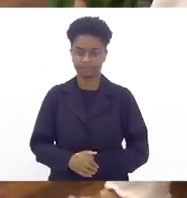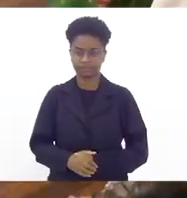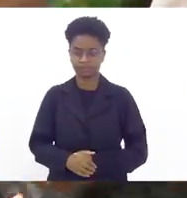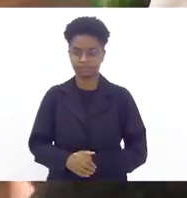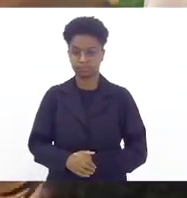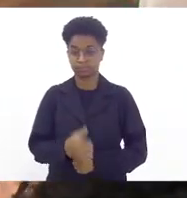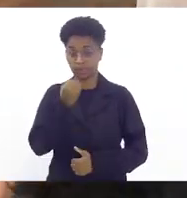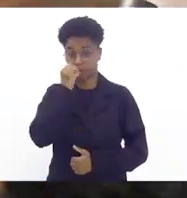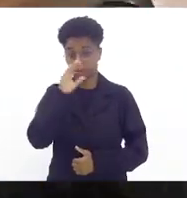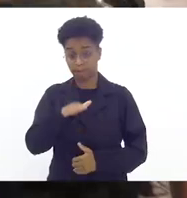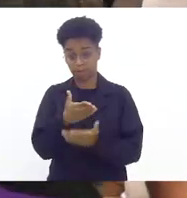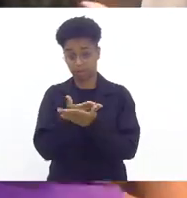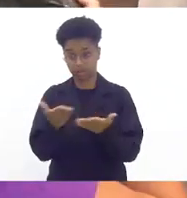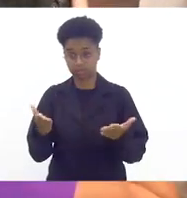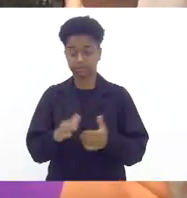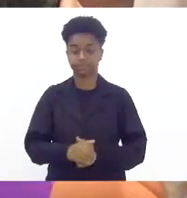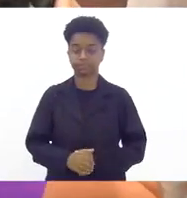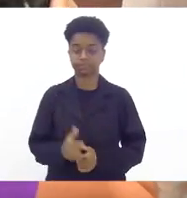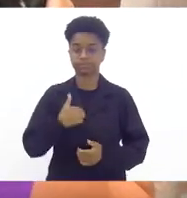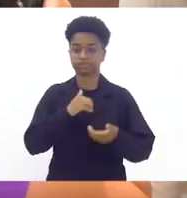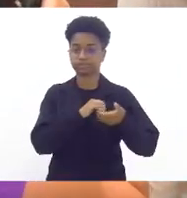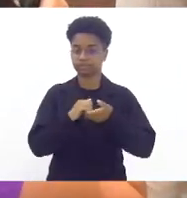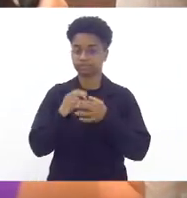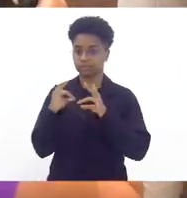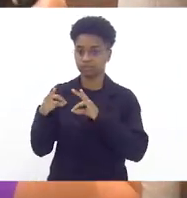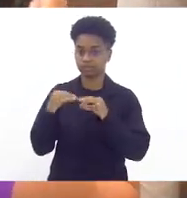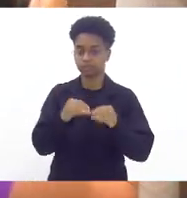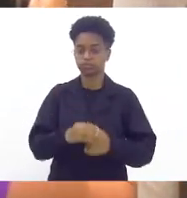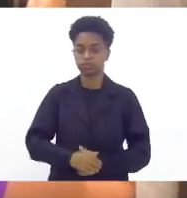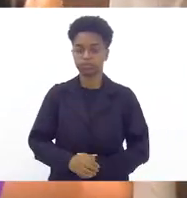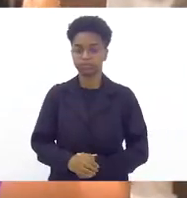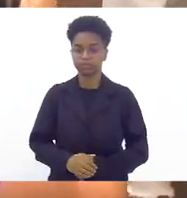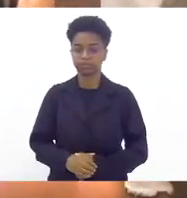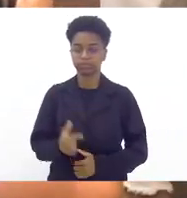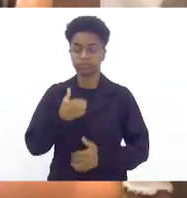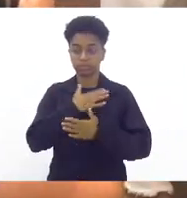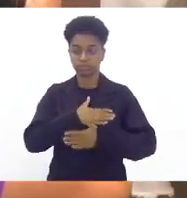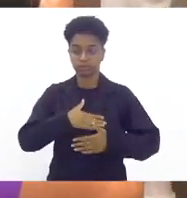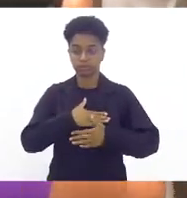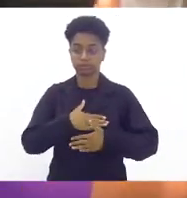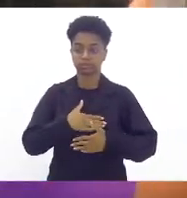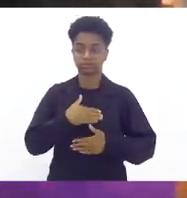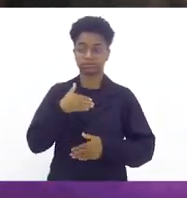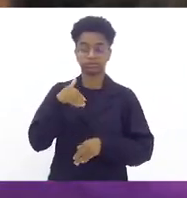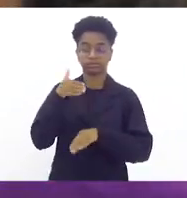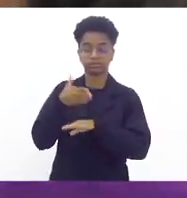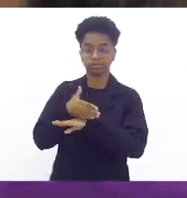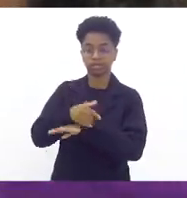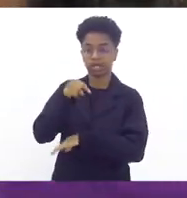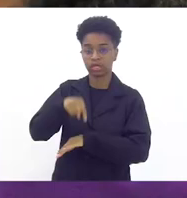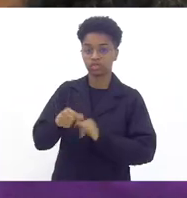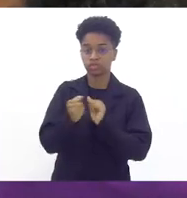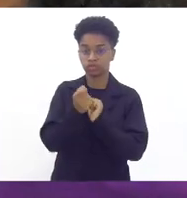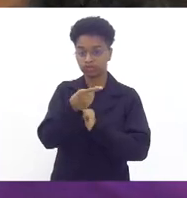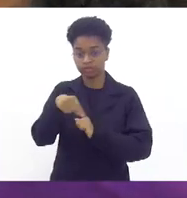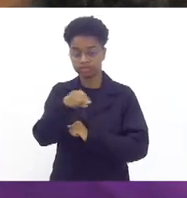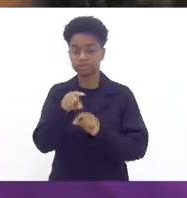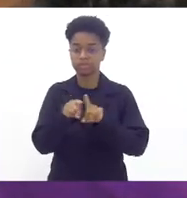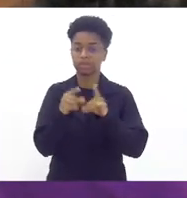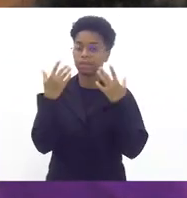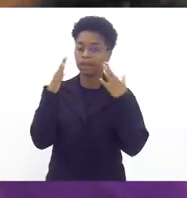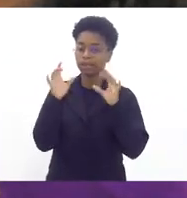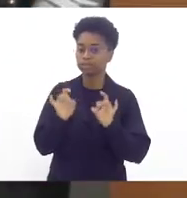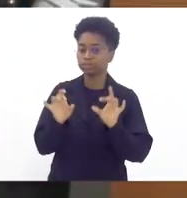Boa tarde, gente, tudo bem? Sauda a todas e todos. É um prazer estar aqui com vocês, parabenizar em especial o deputado José